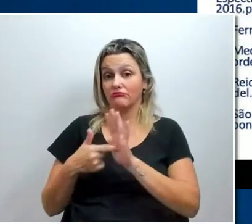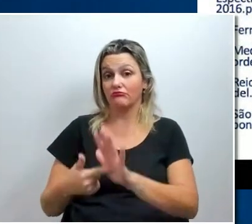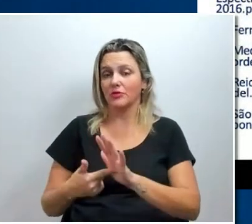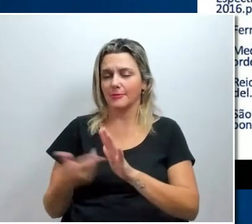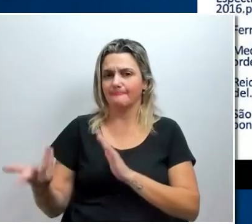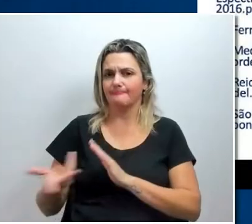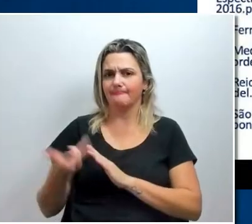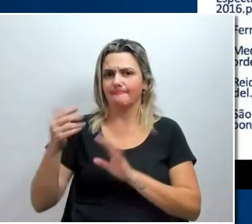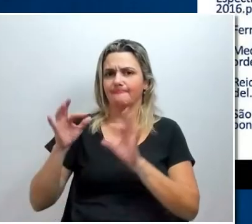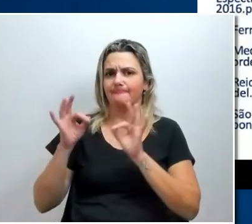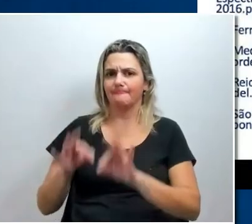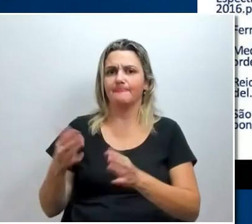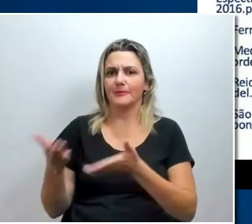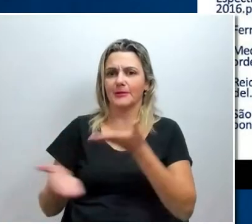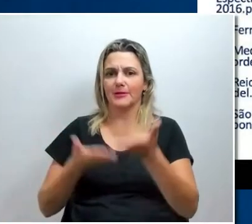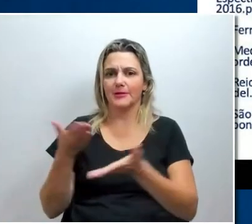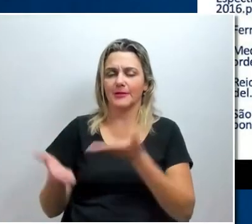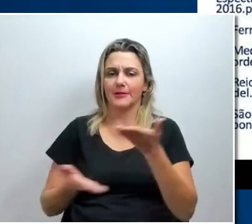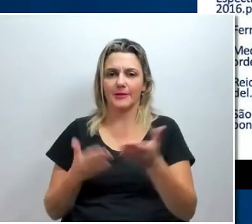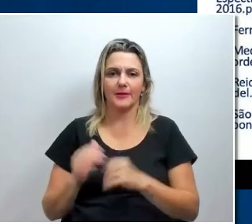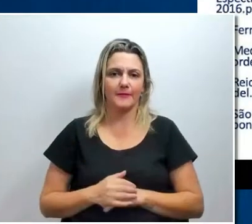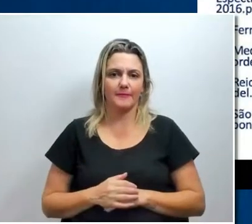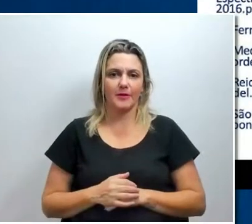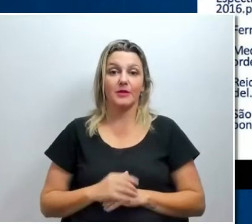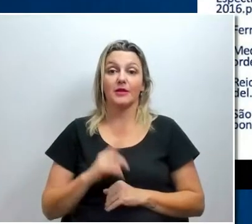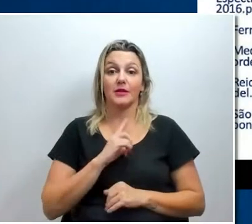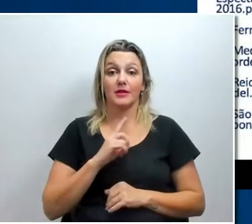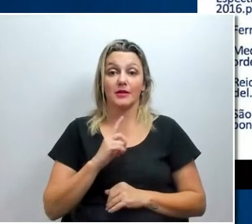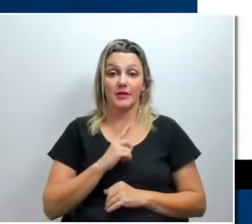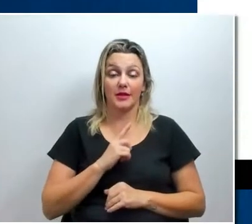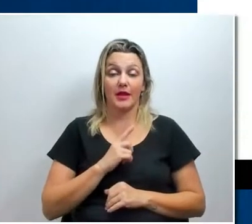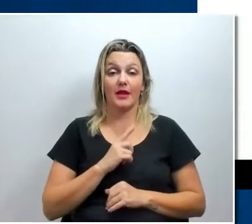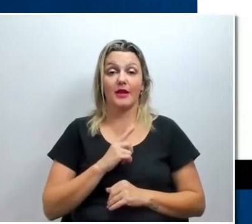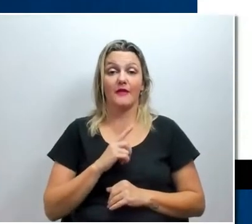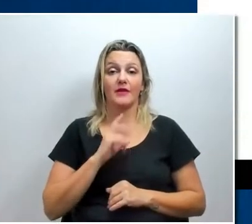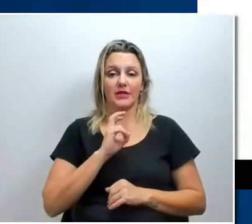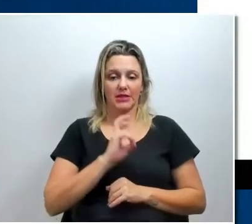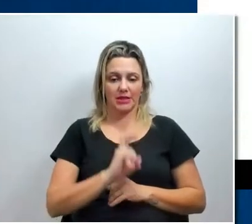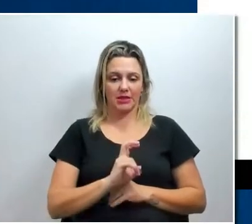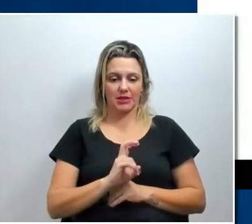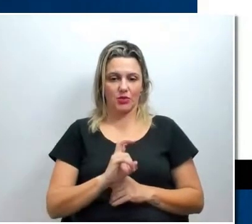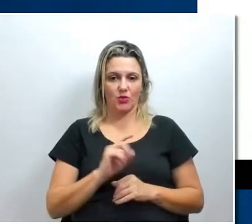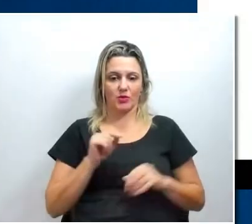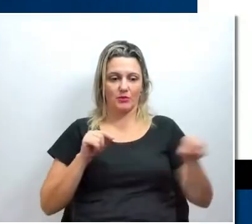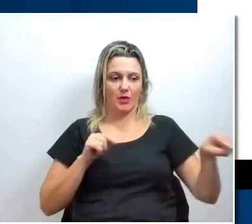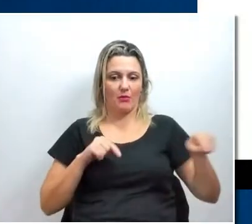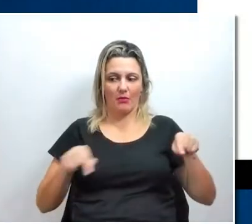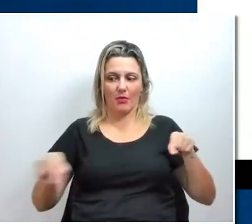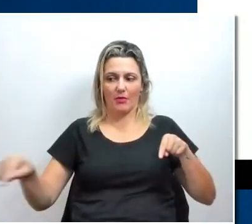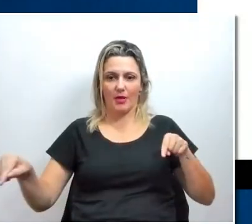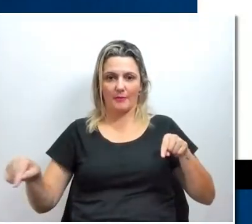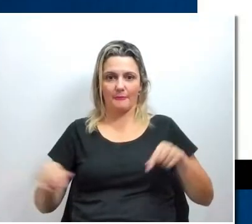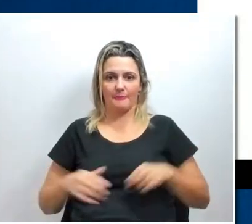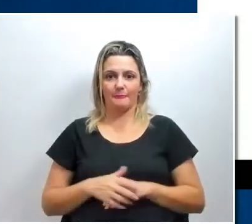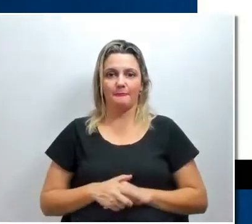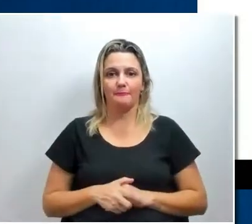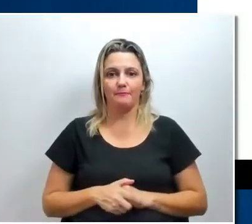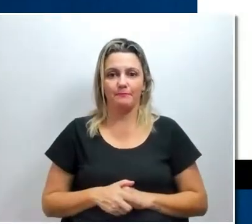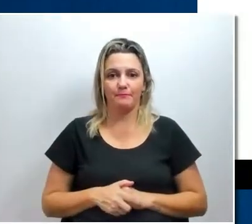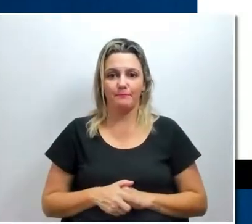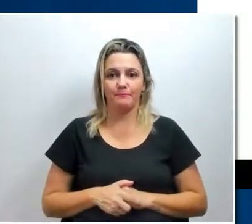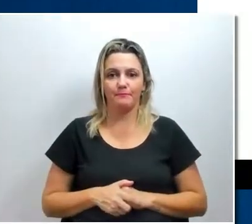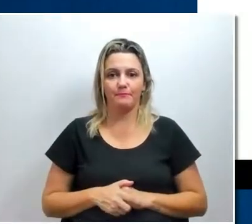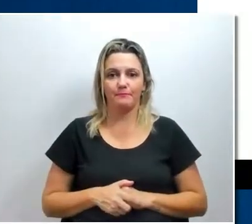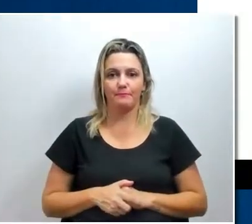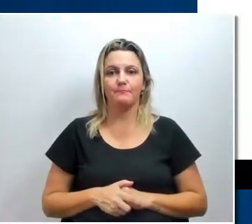outros, versus uma referência bibliográfica de 5. Né? As operadoras de saúde